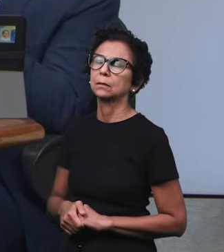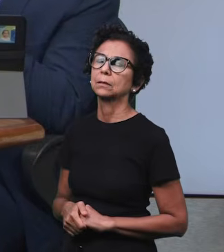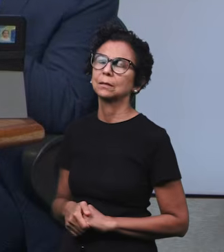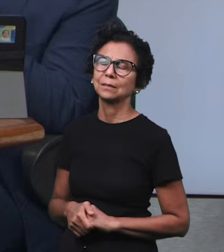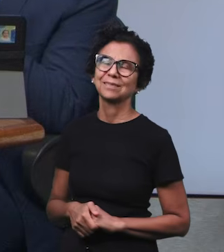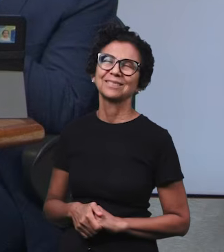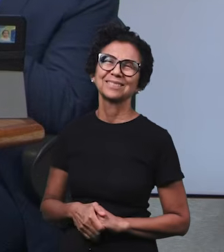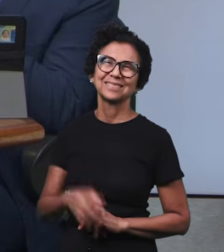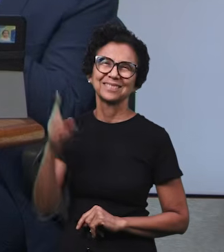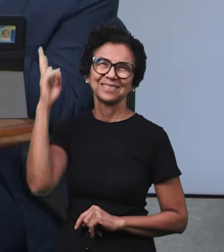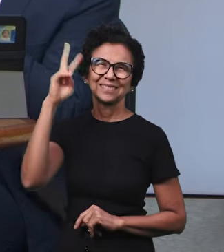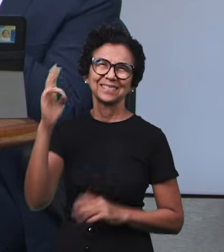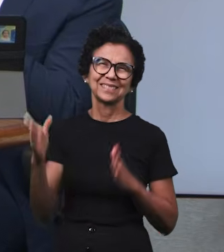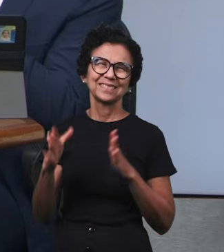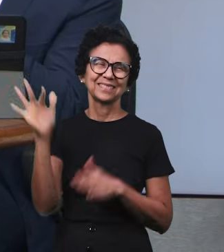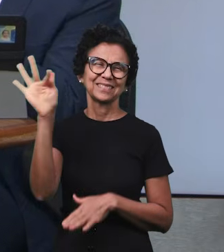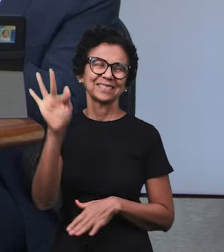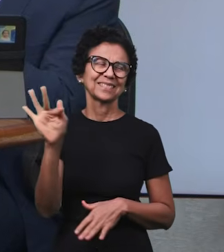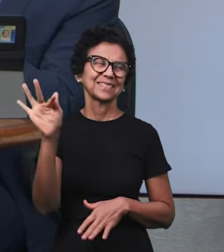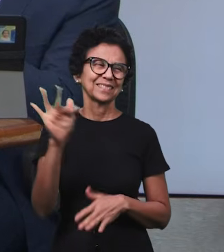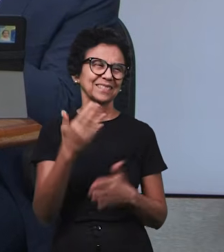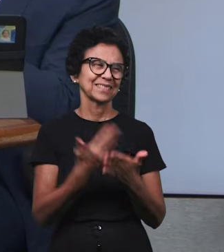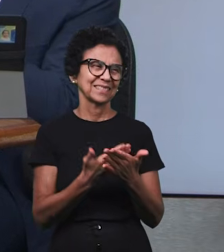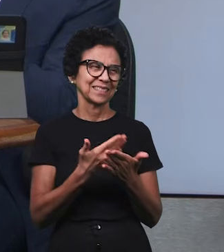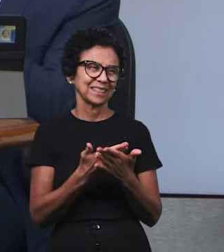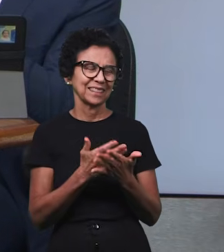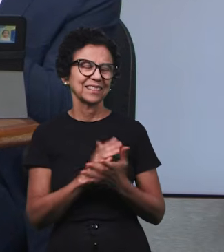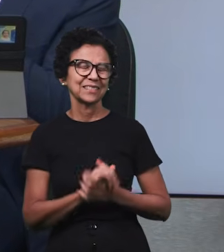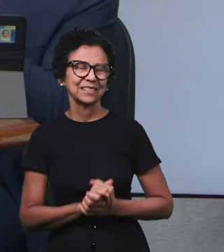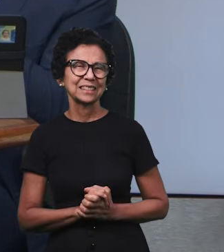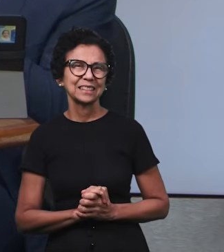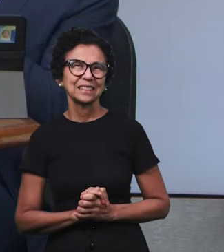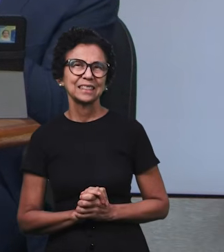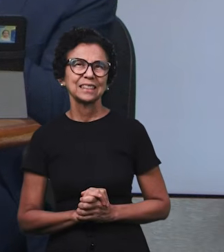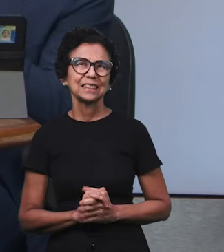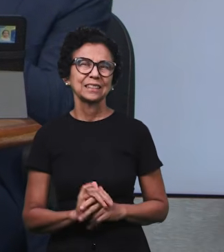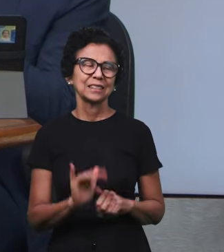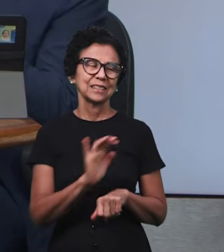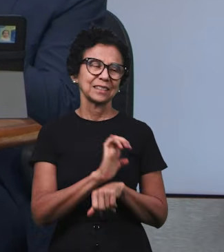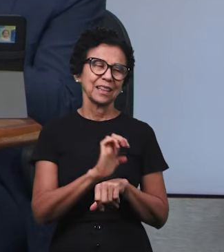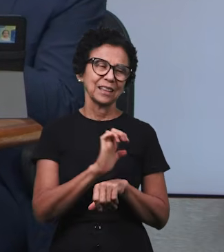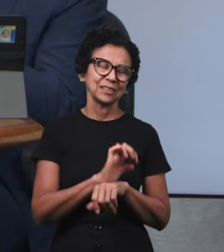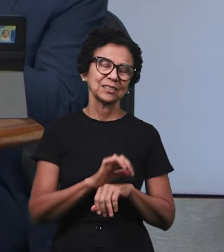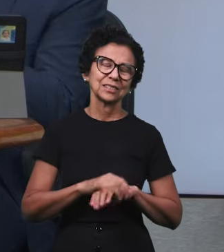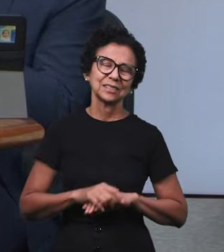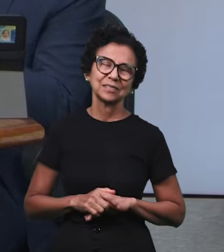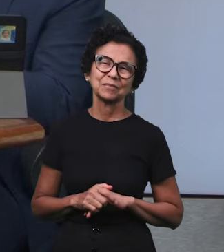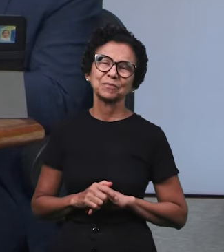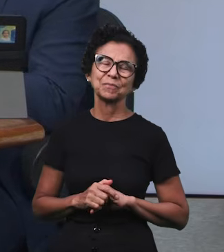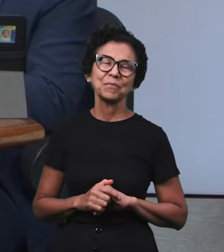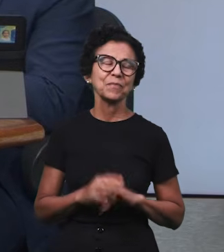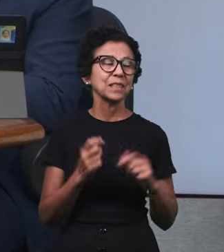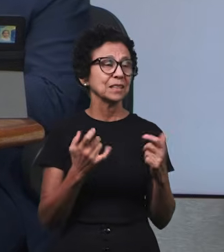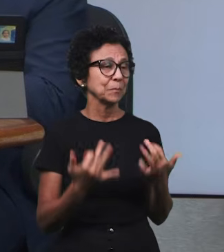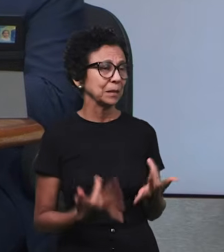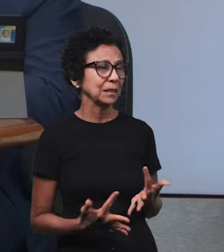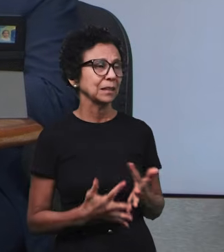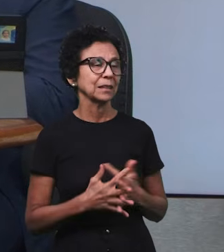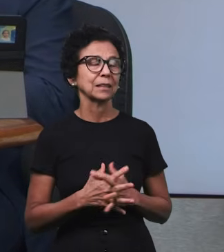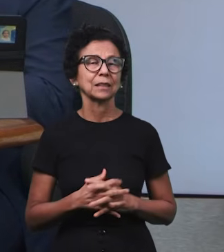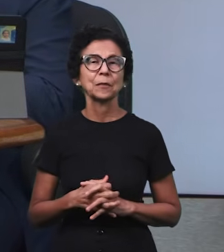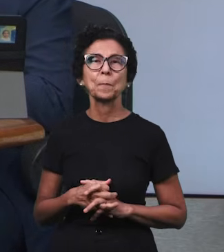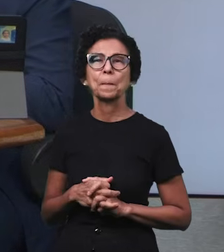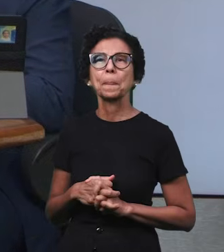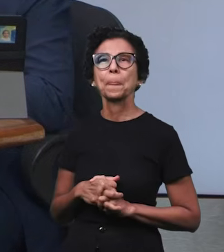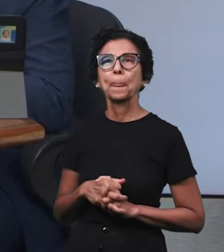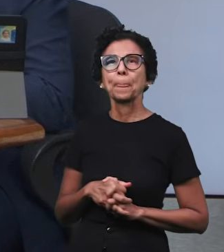mundo né? Exatamente. E existem os outros estágios. Eu queria que a senhora discorresse um pouquinho sobre isso. A doença